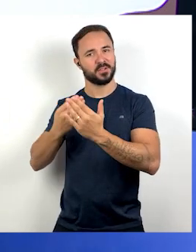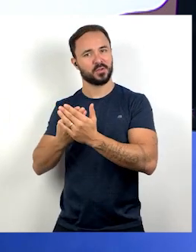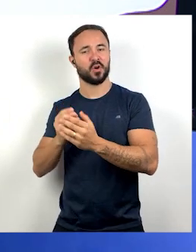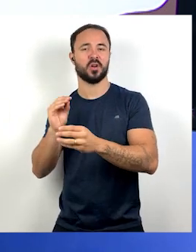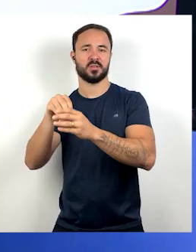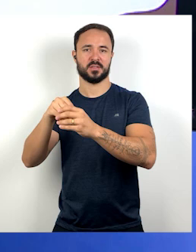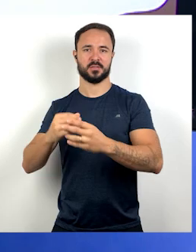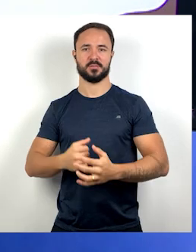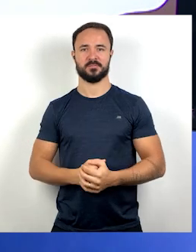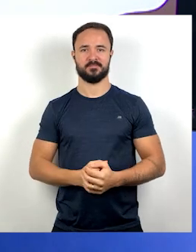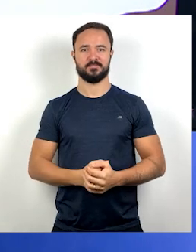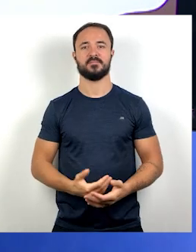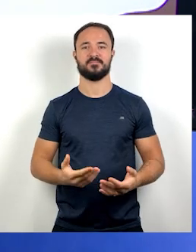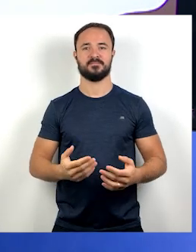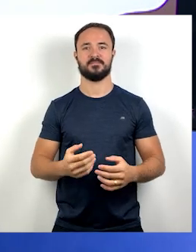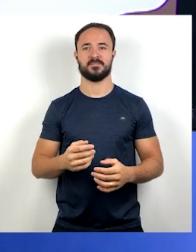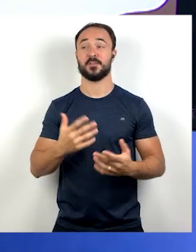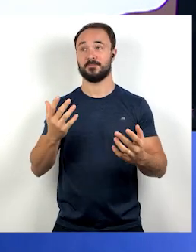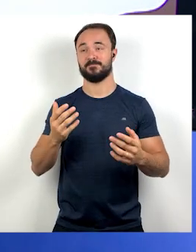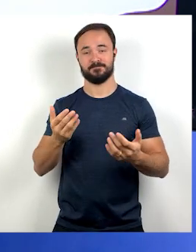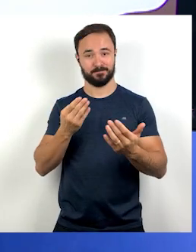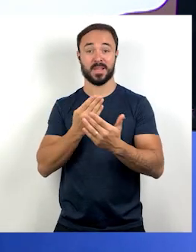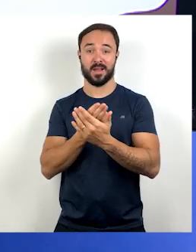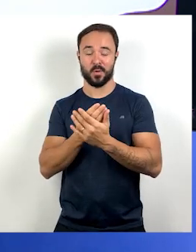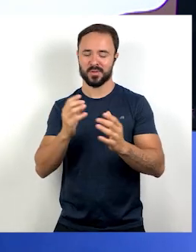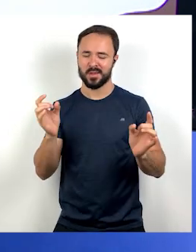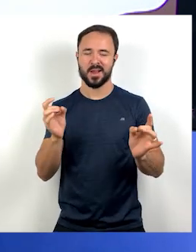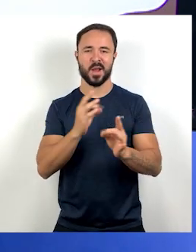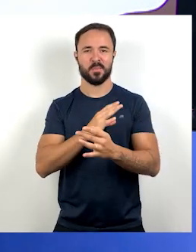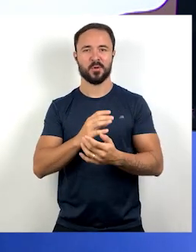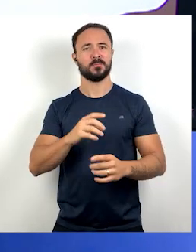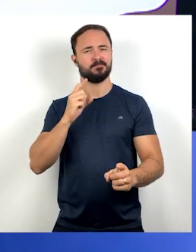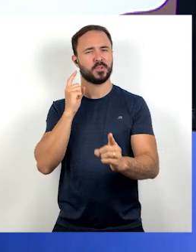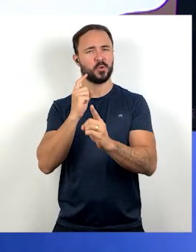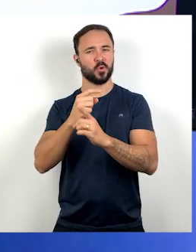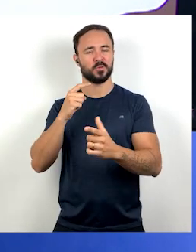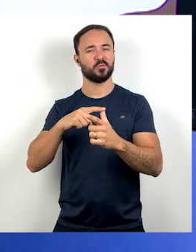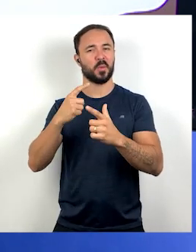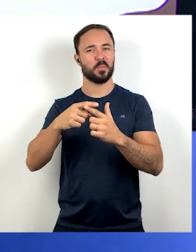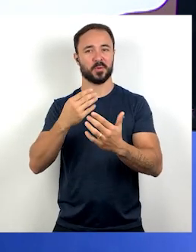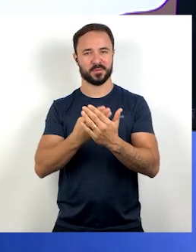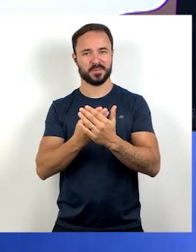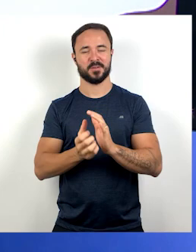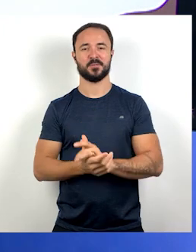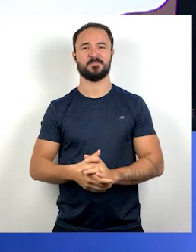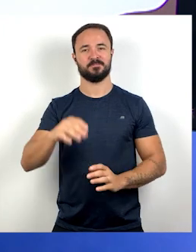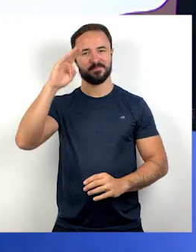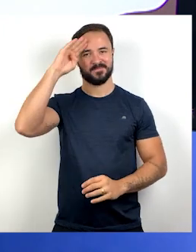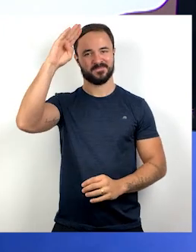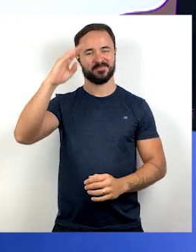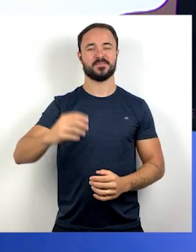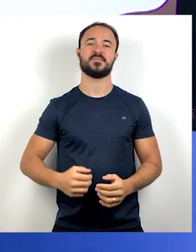nas escolas. Nós ficamos por aqui e nos encontramos em outras aulas.